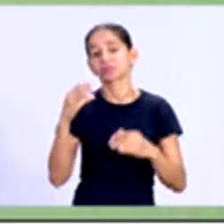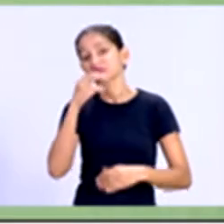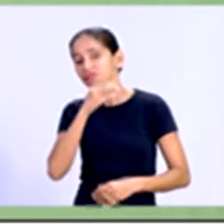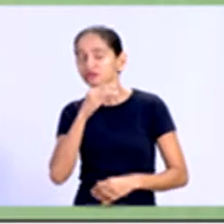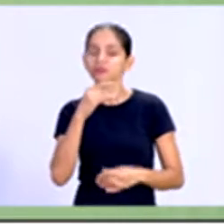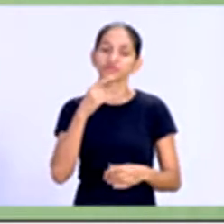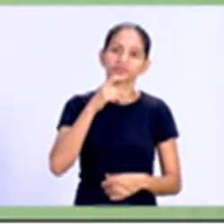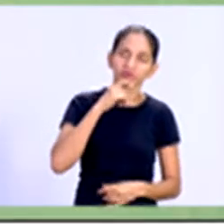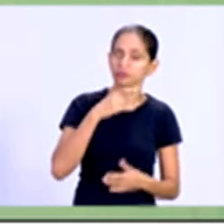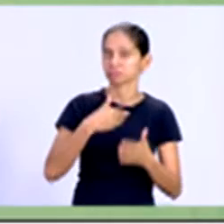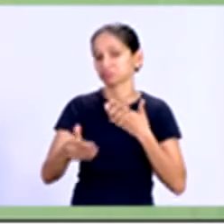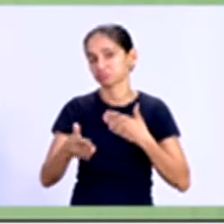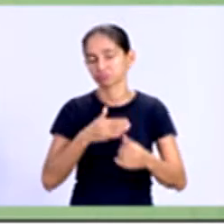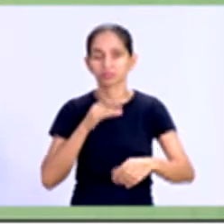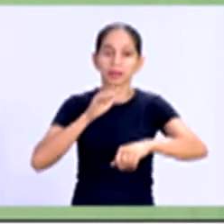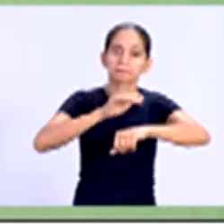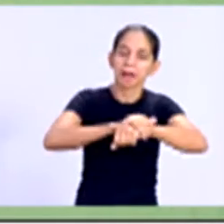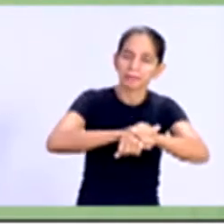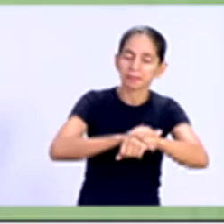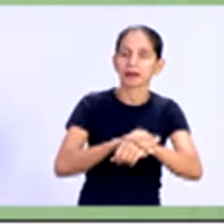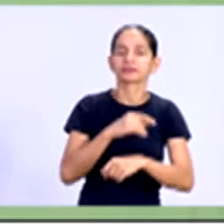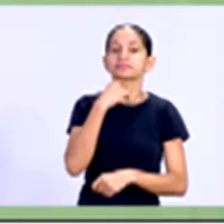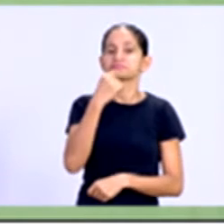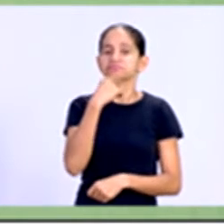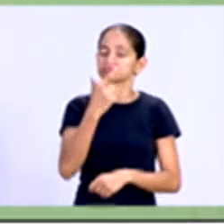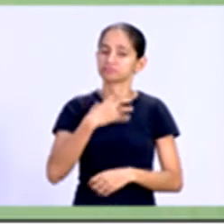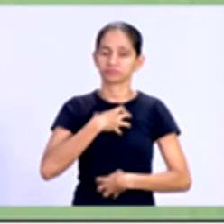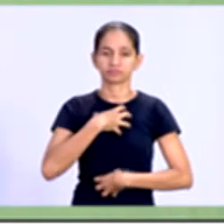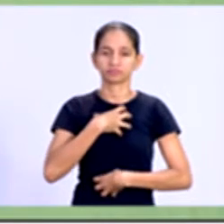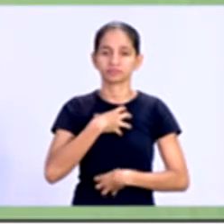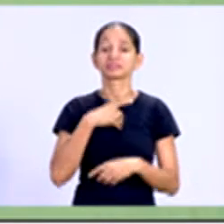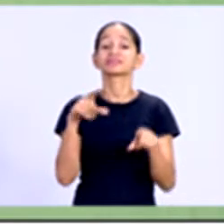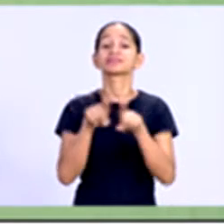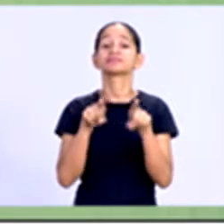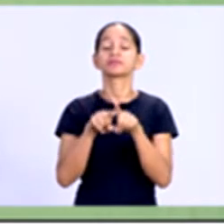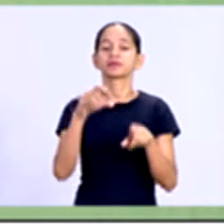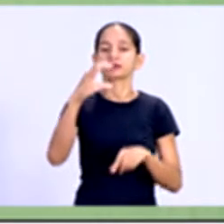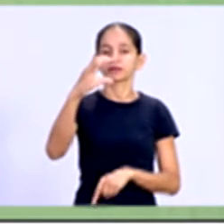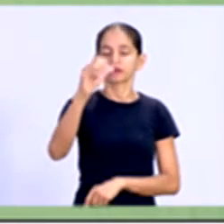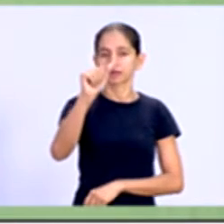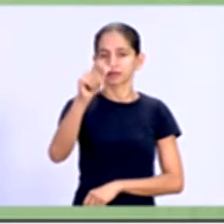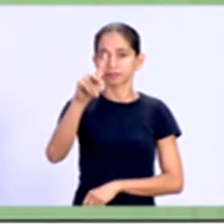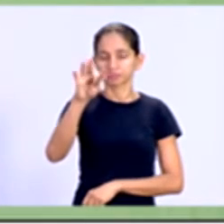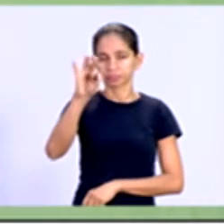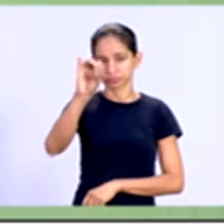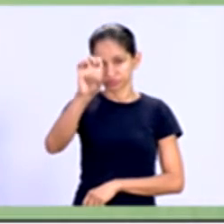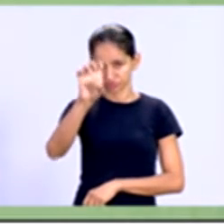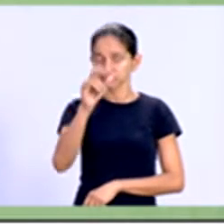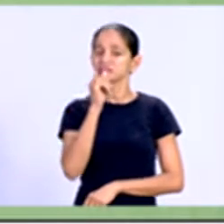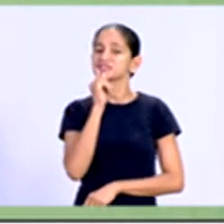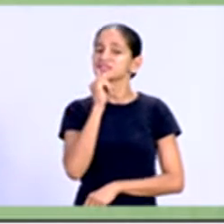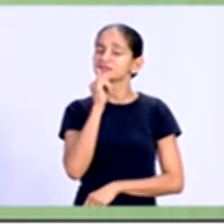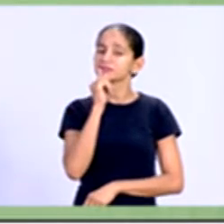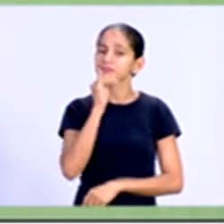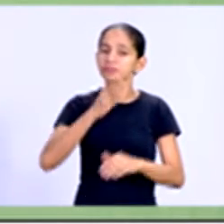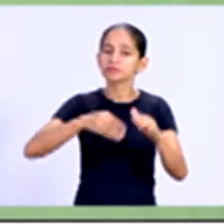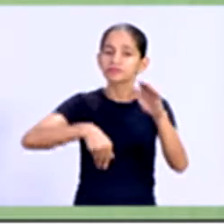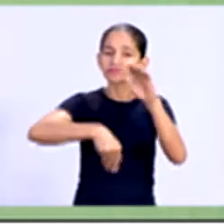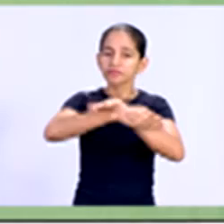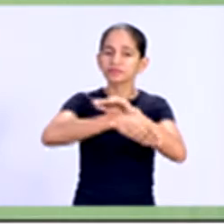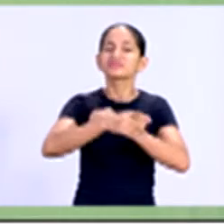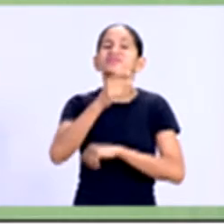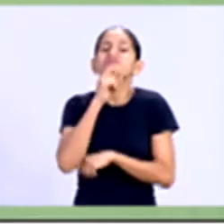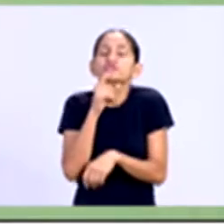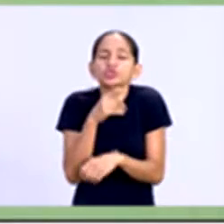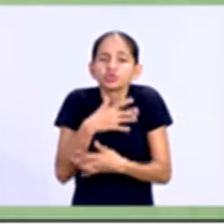né, uma panela quente. E o capote para aquela pessoa que vai entrar, por exemplo, na câmara fria,